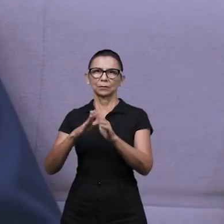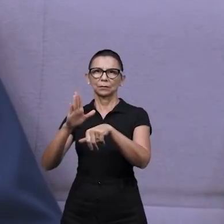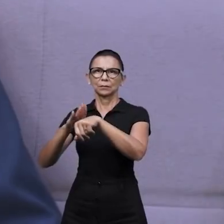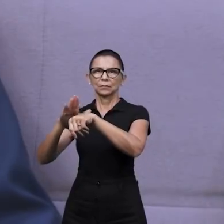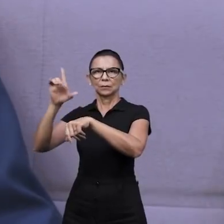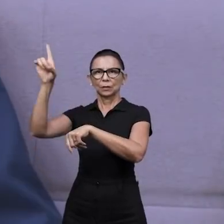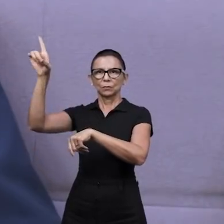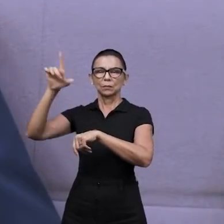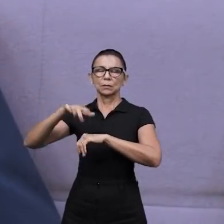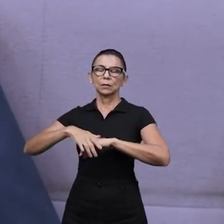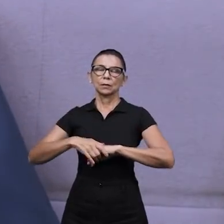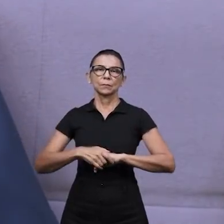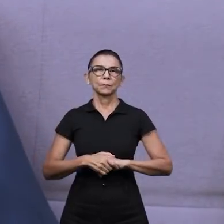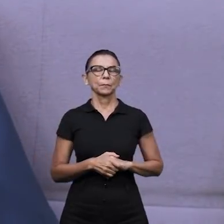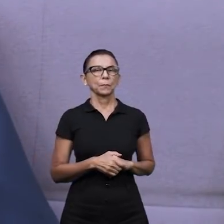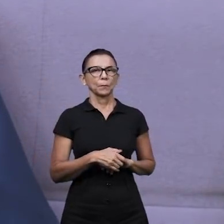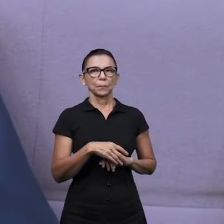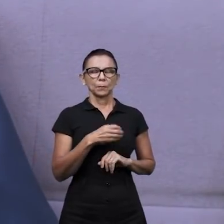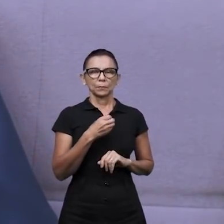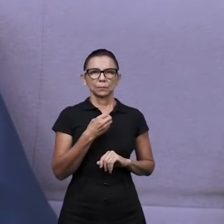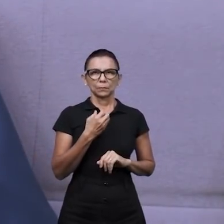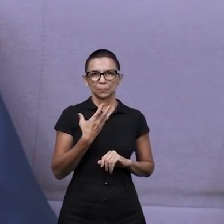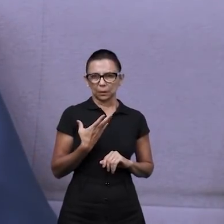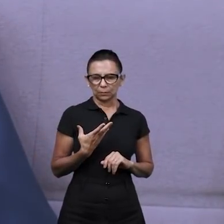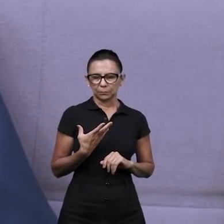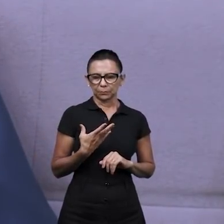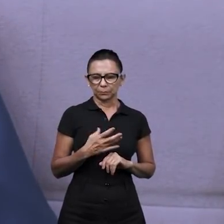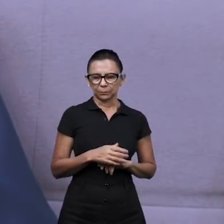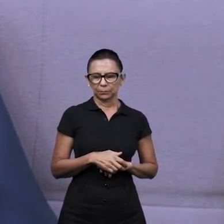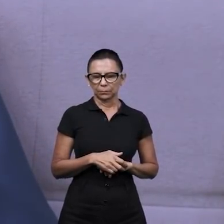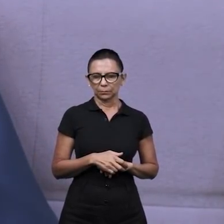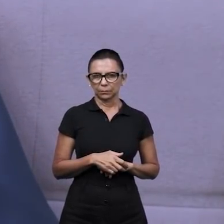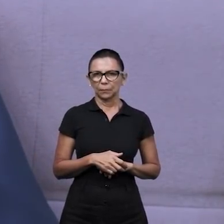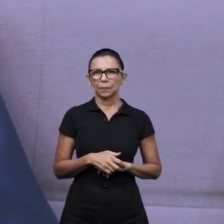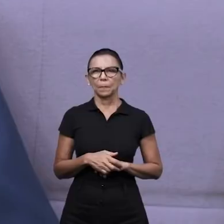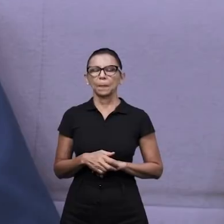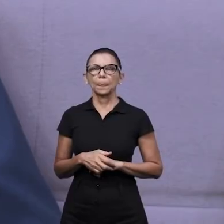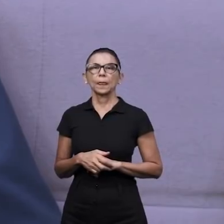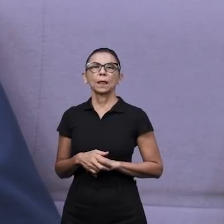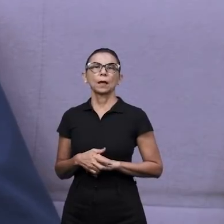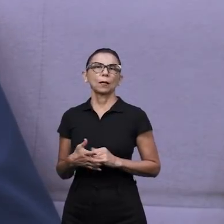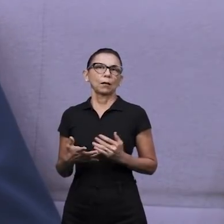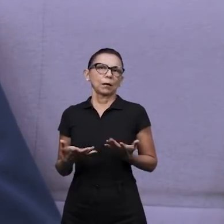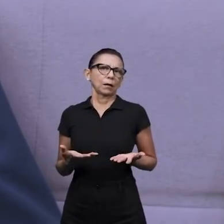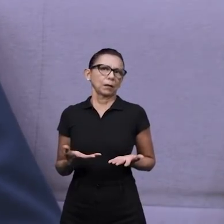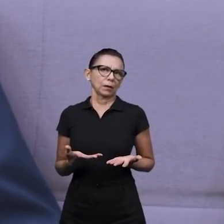Bem, queridos, sem dúvida alguma,